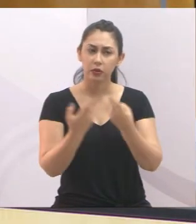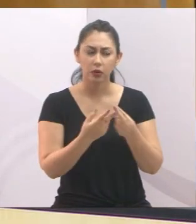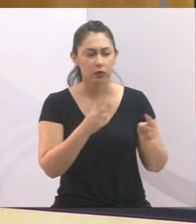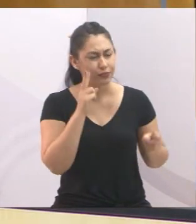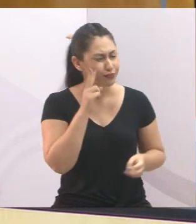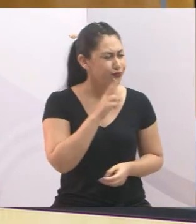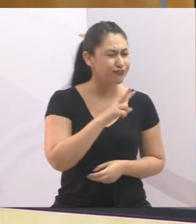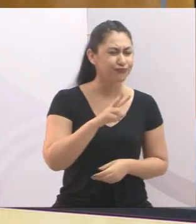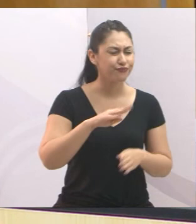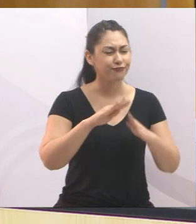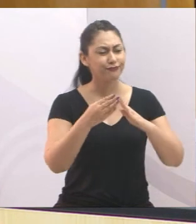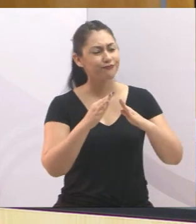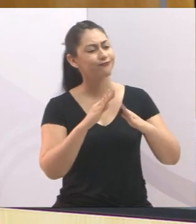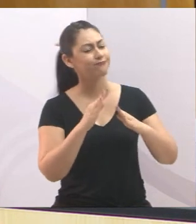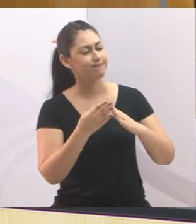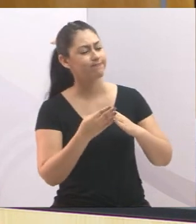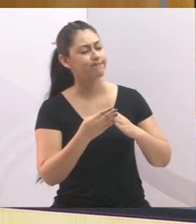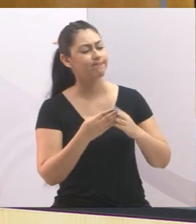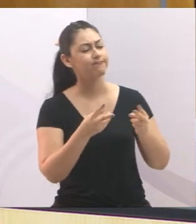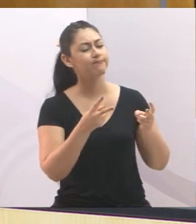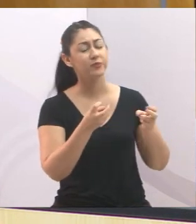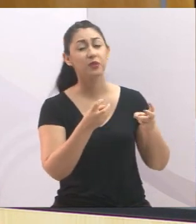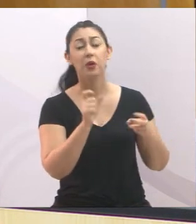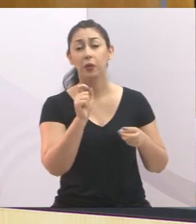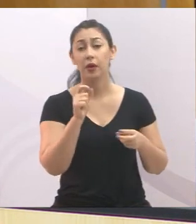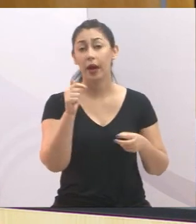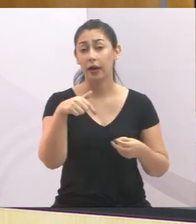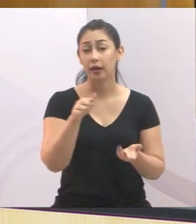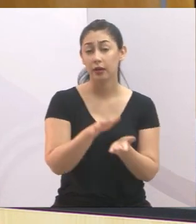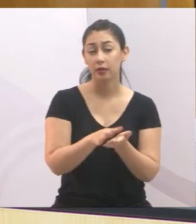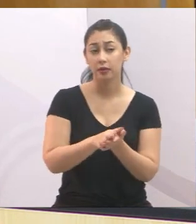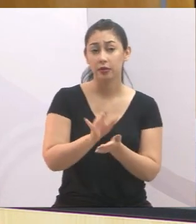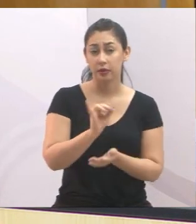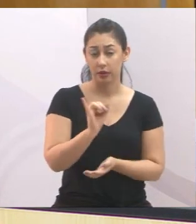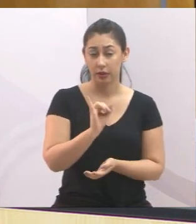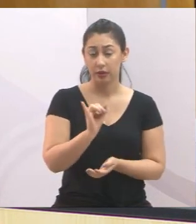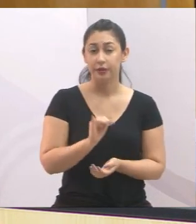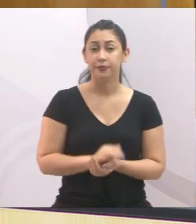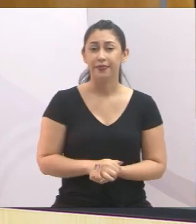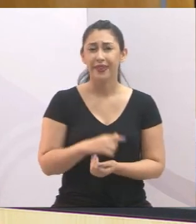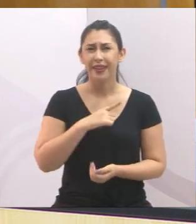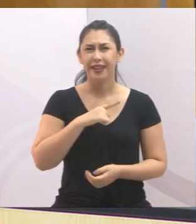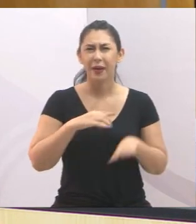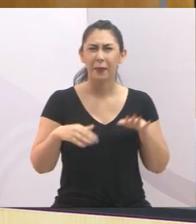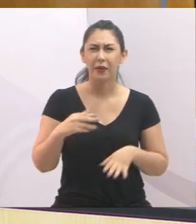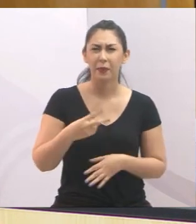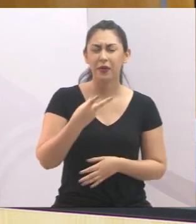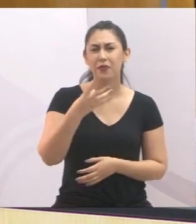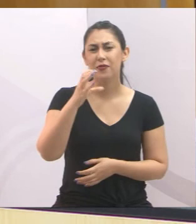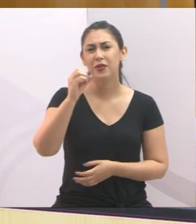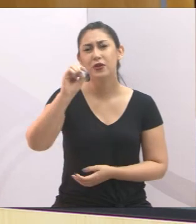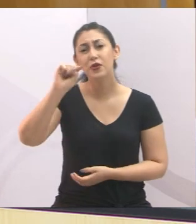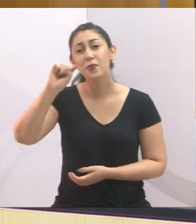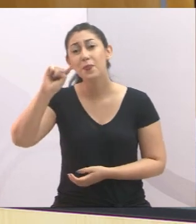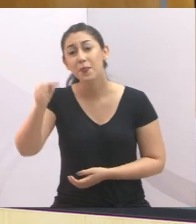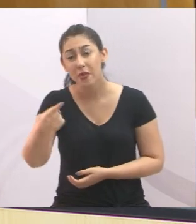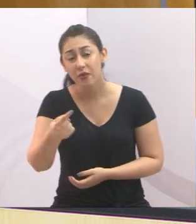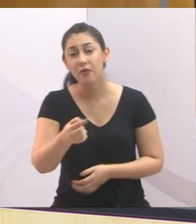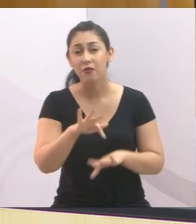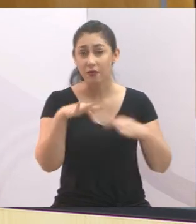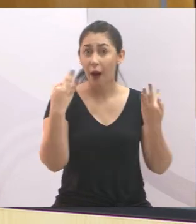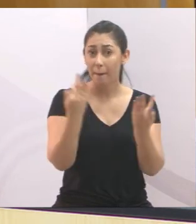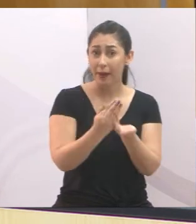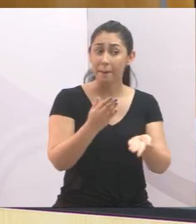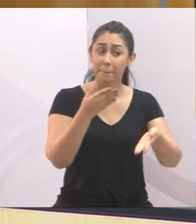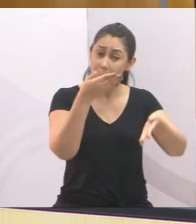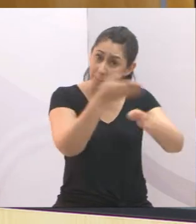dos referidos bairros e constatamos que na cidade de Jacareí existem mais de 20 mil famílias inscritas no programa Minha